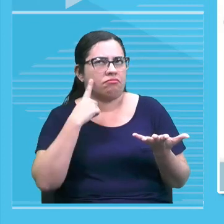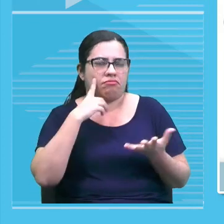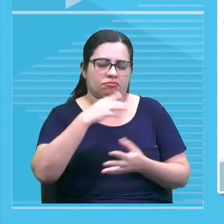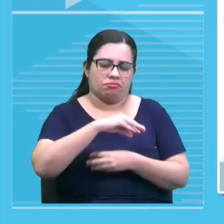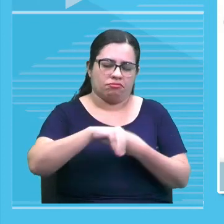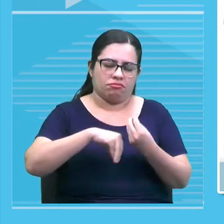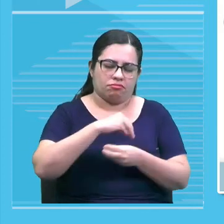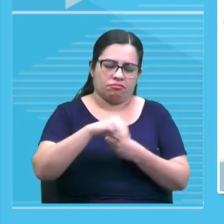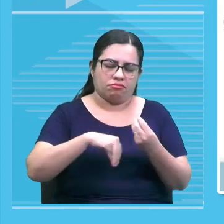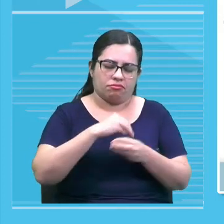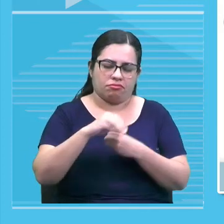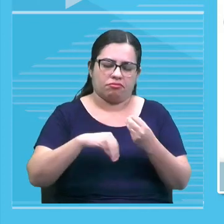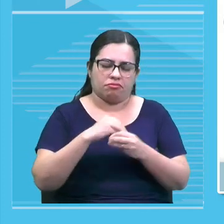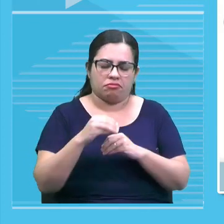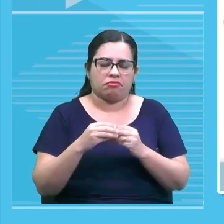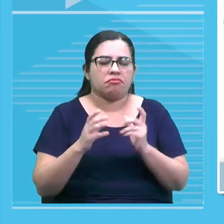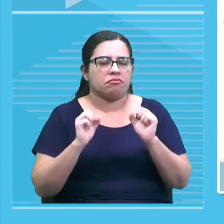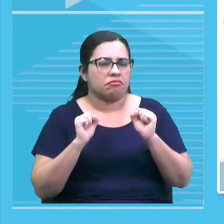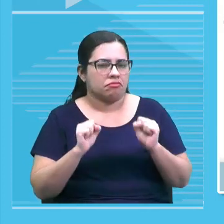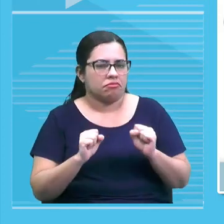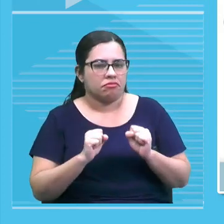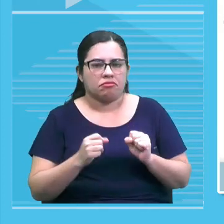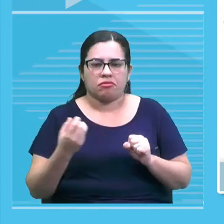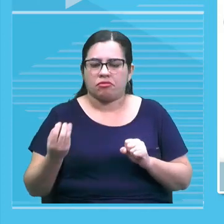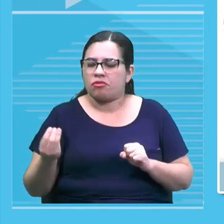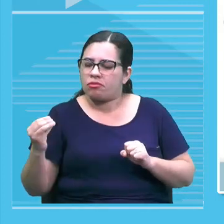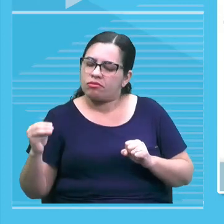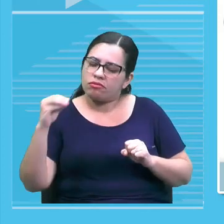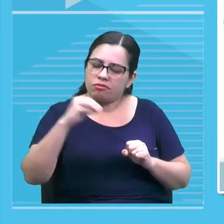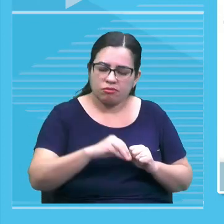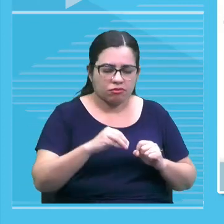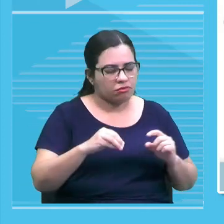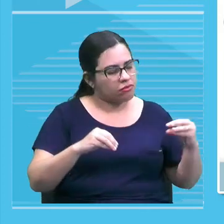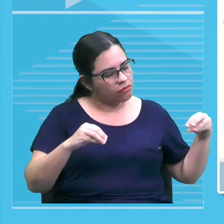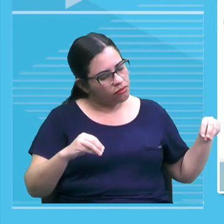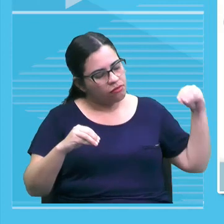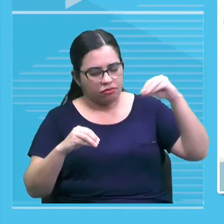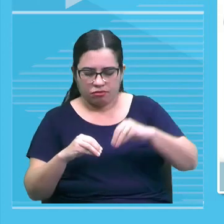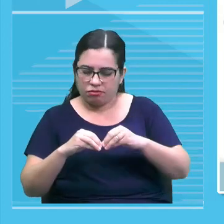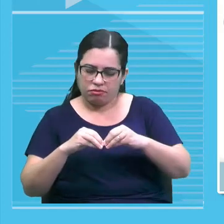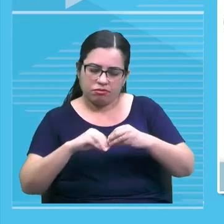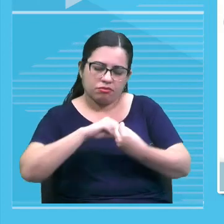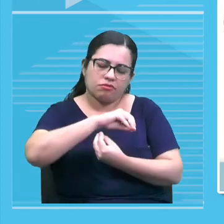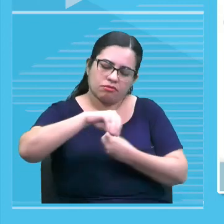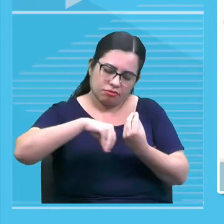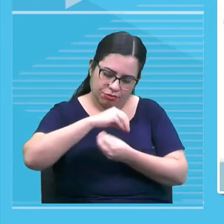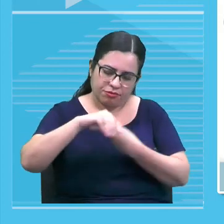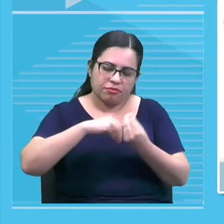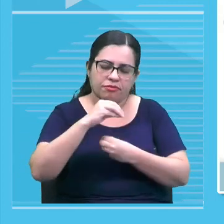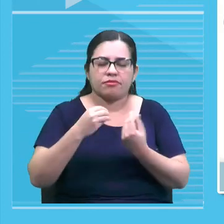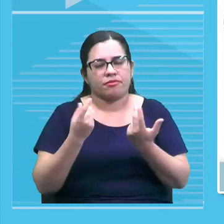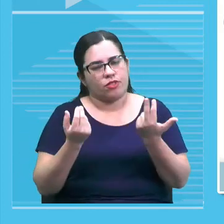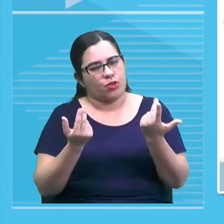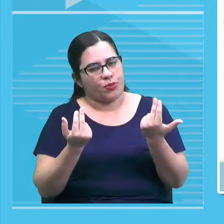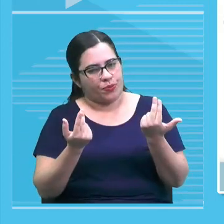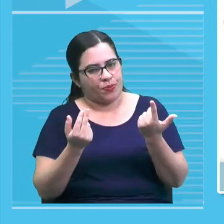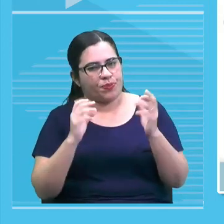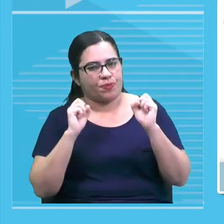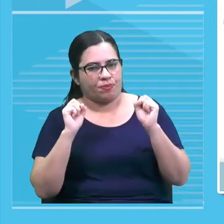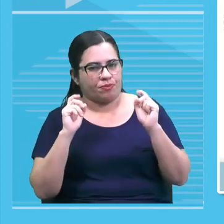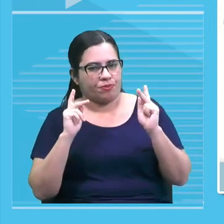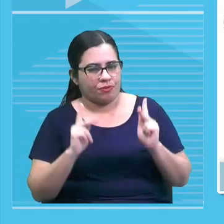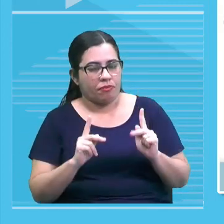né junto um pouquinho de cá um pouquinho dali Pois é vai acontecer a mesma coisa OK